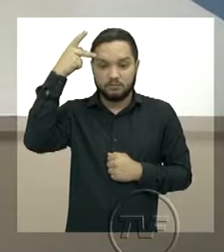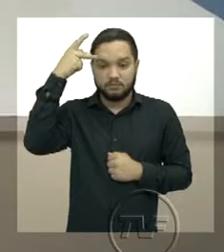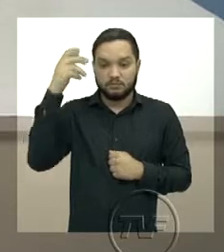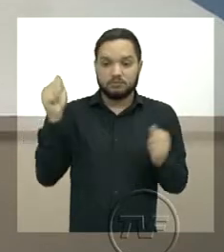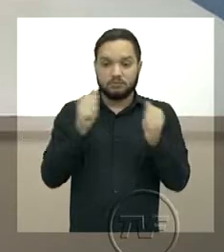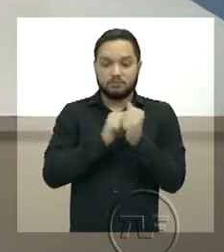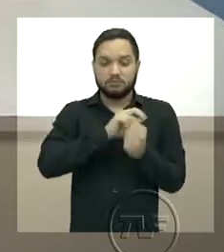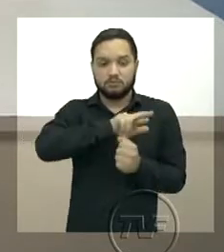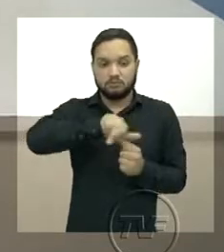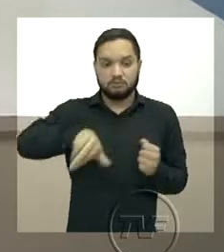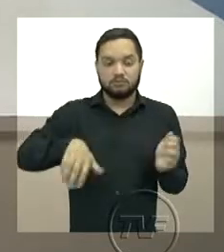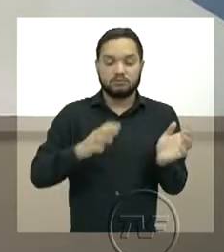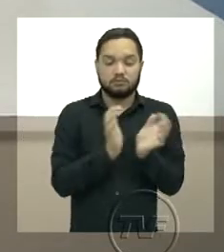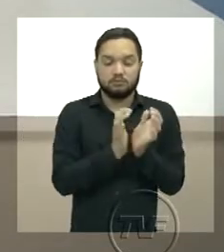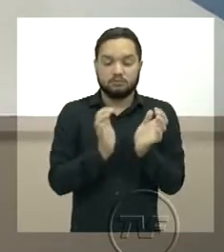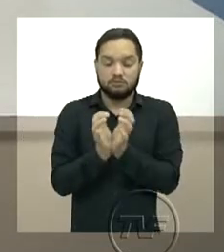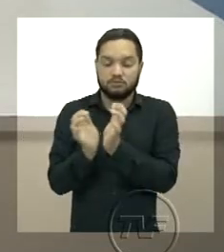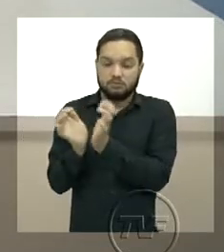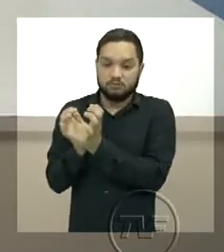setores do